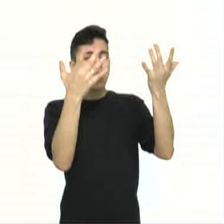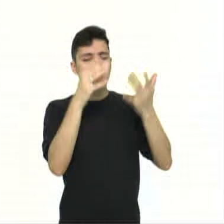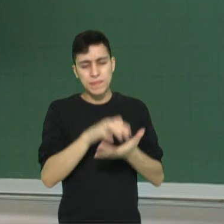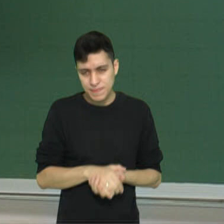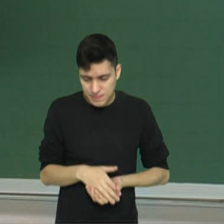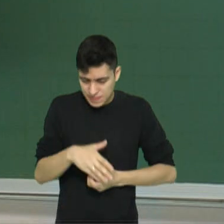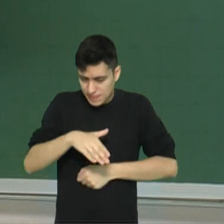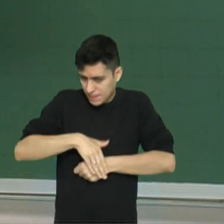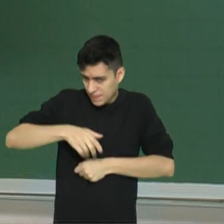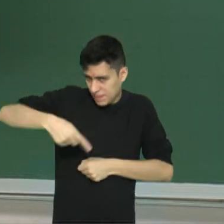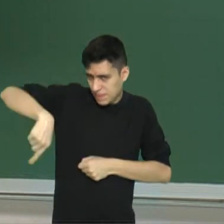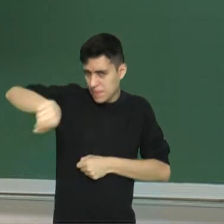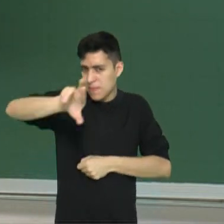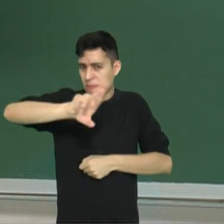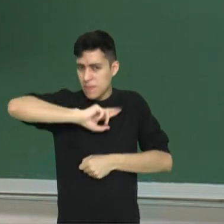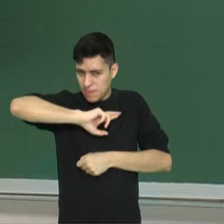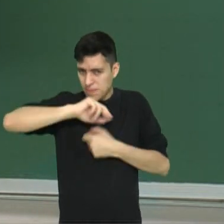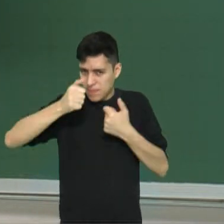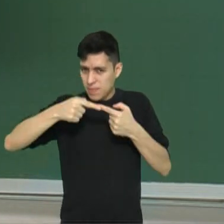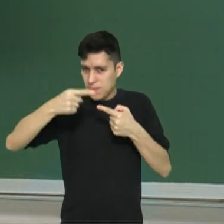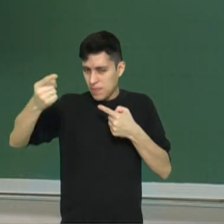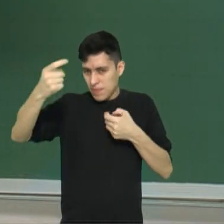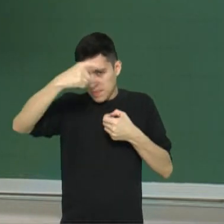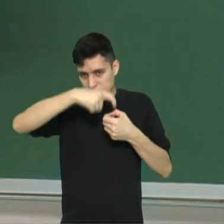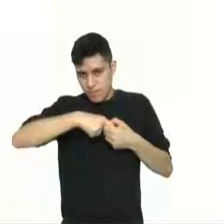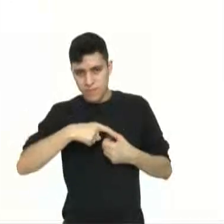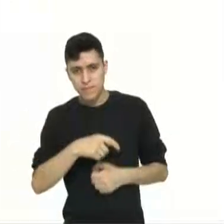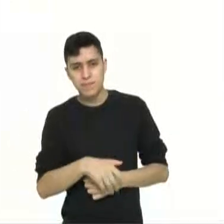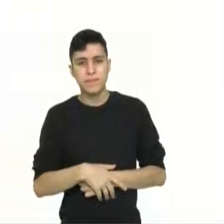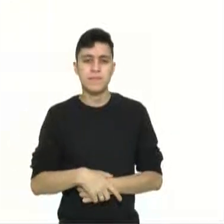vocês venham responder essa questão, logo na sequência retornaremos aqui.